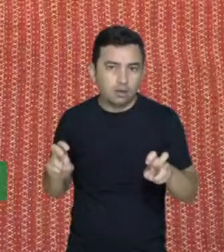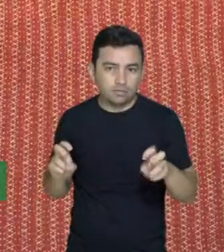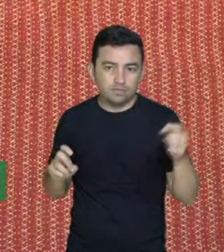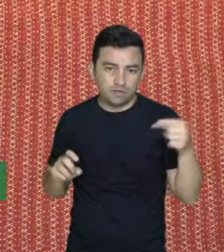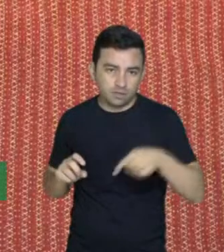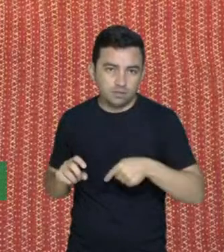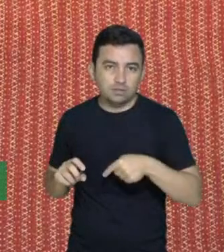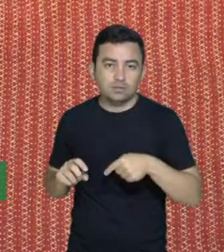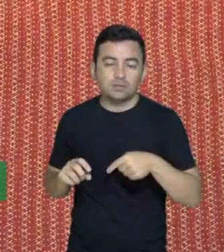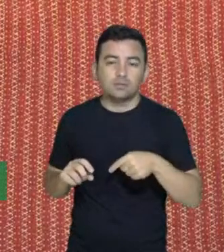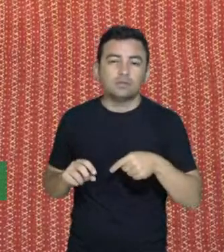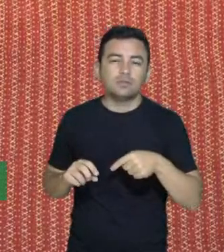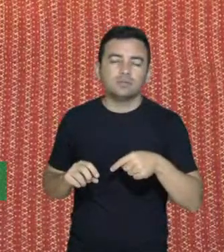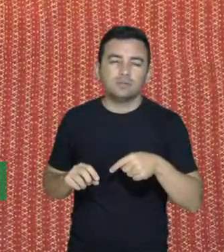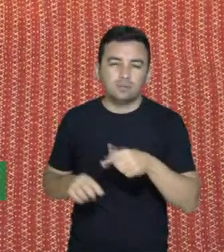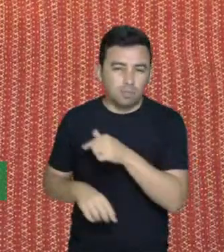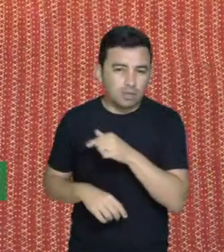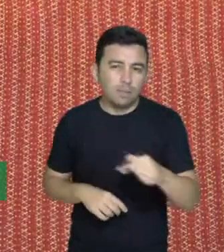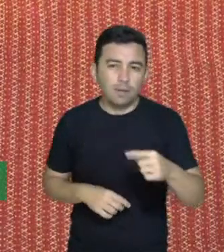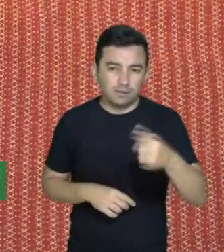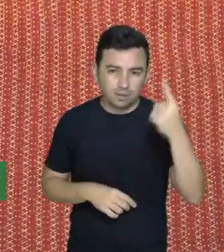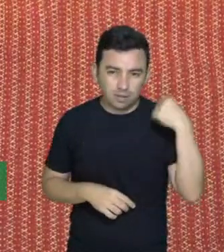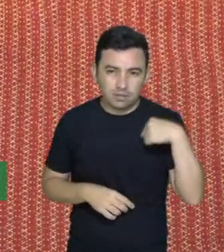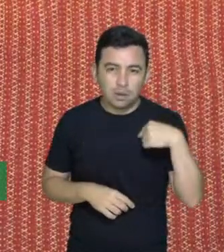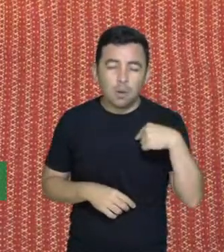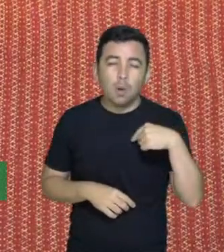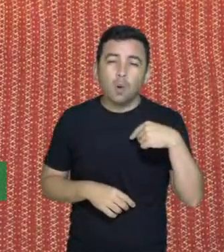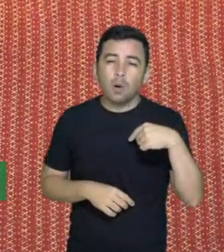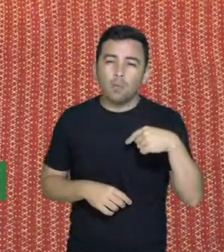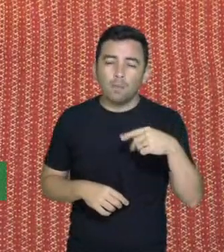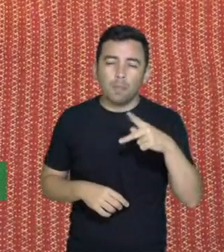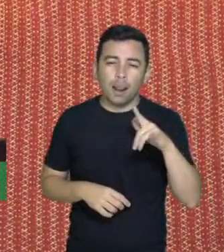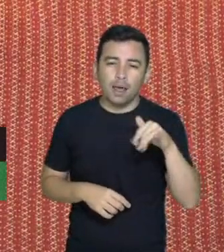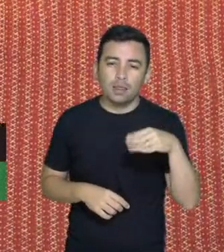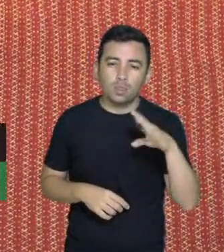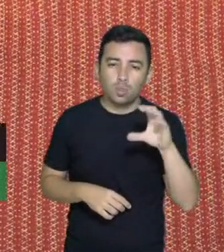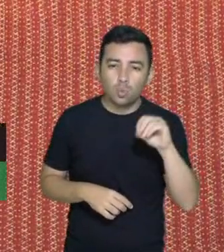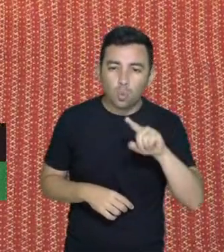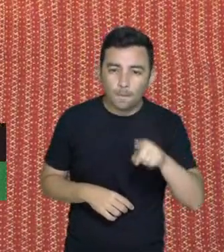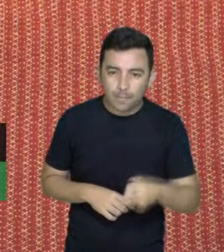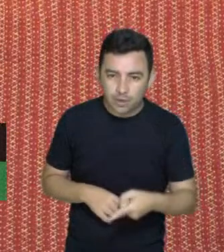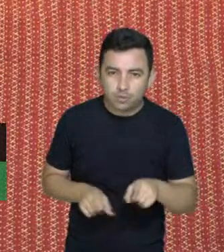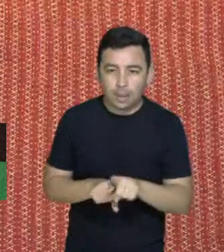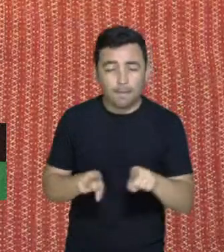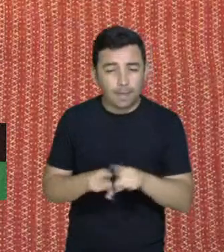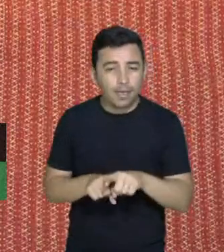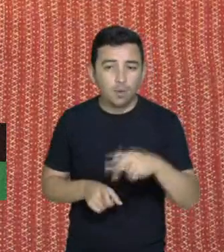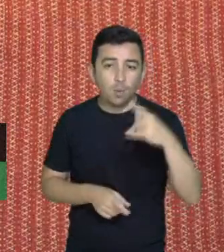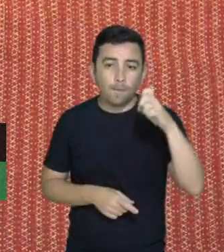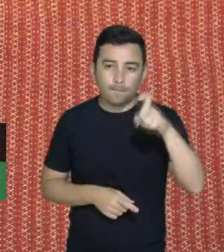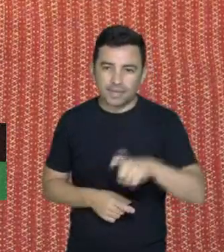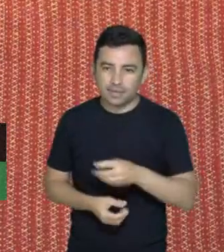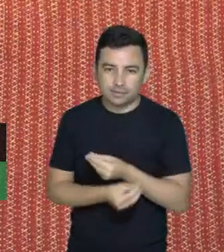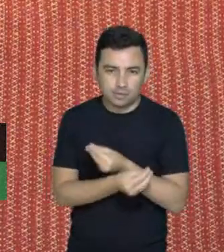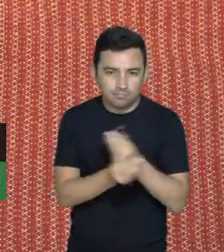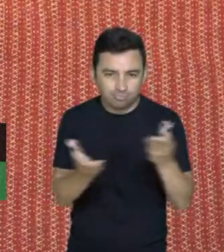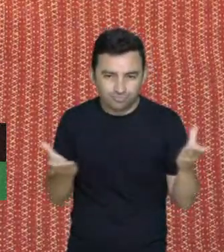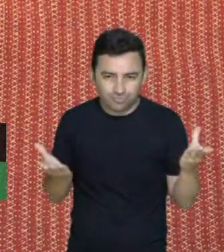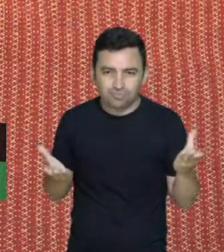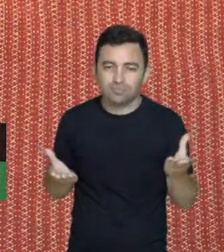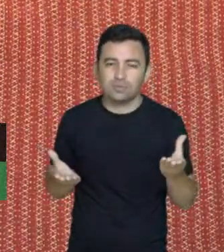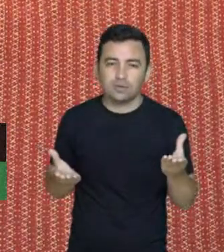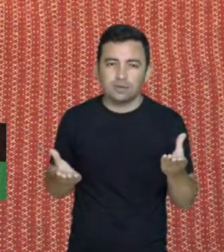ao Plano Mil, também os piques que foram distribuídos pelo governo anterior no Estado de Santa Catarina.